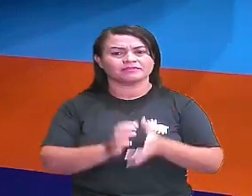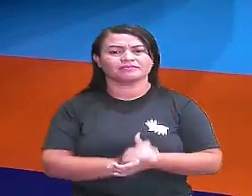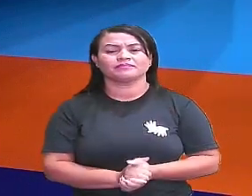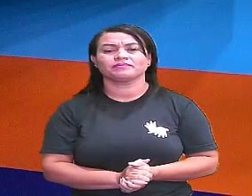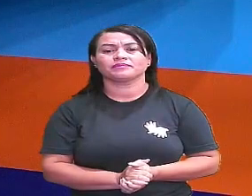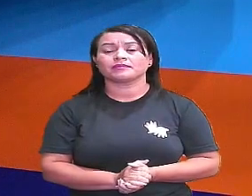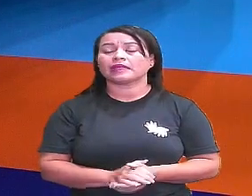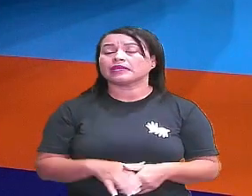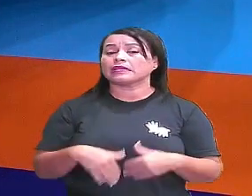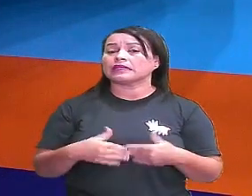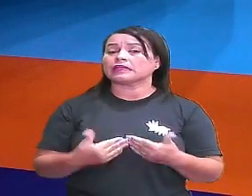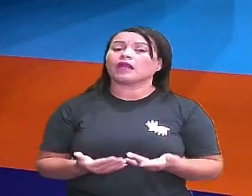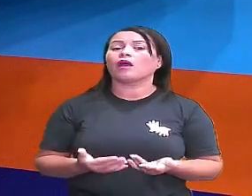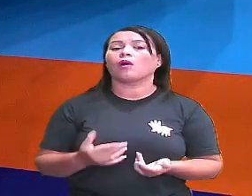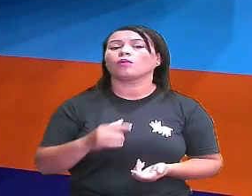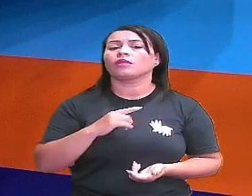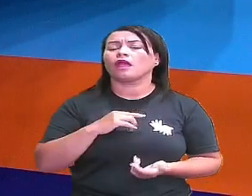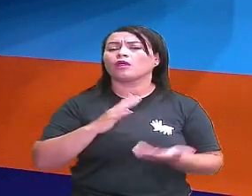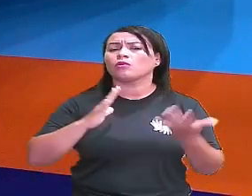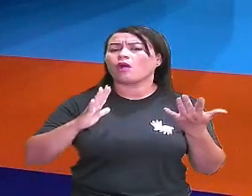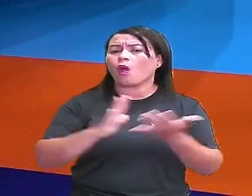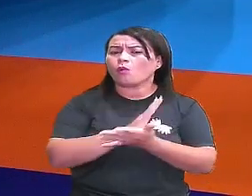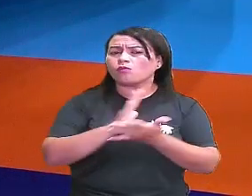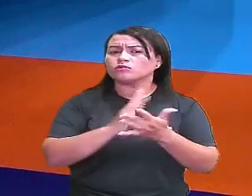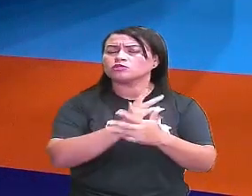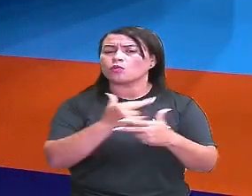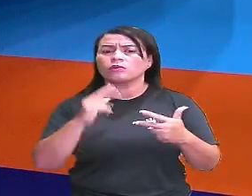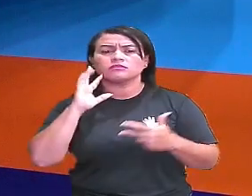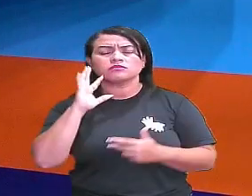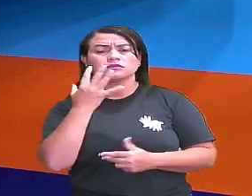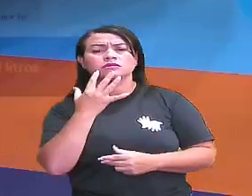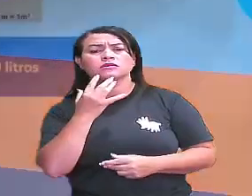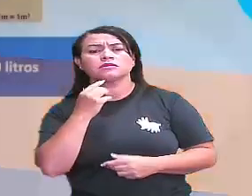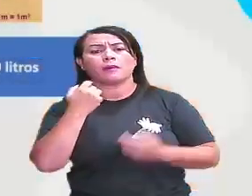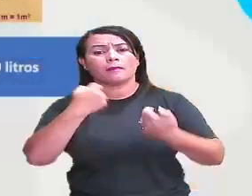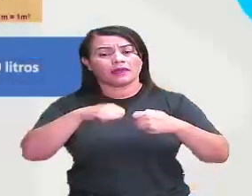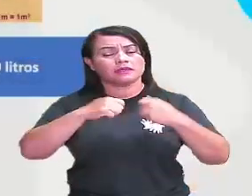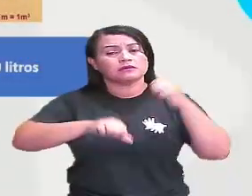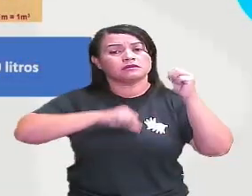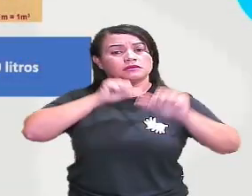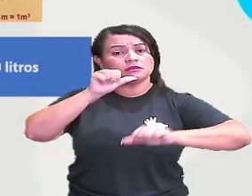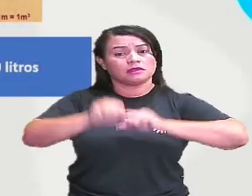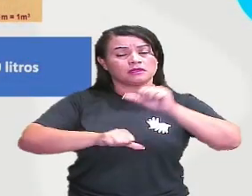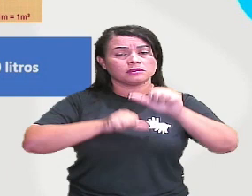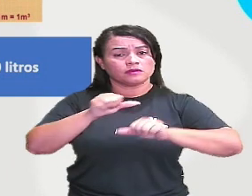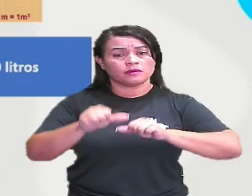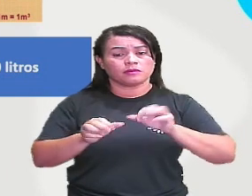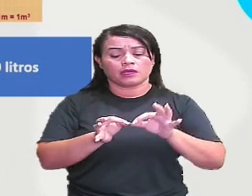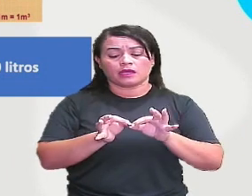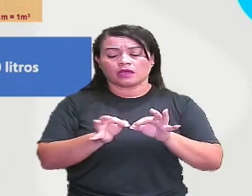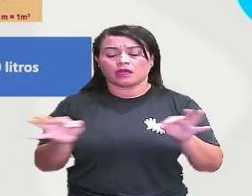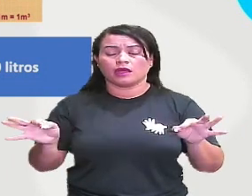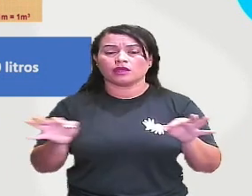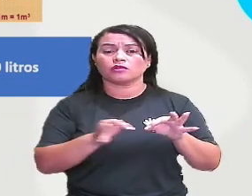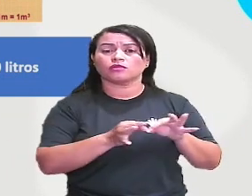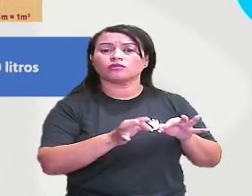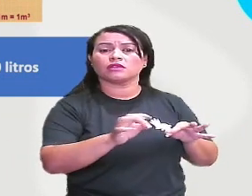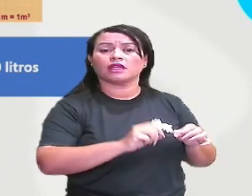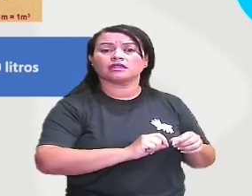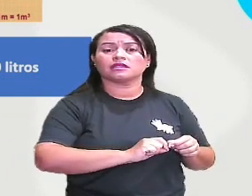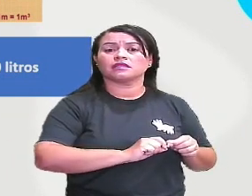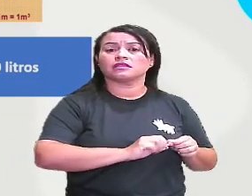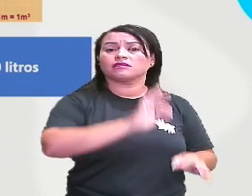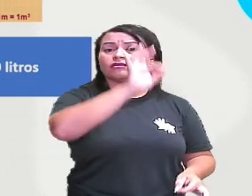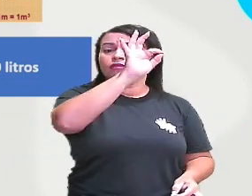Então vamos lá. Em algumas situações, é necessário transformar a unidade de medida de volume para uma unidade de medida